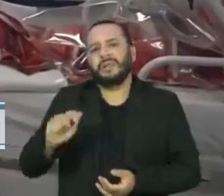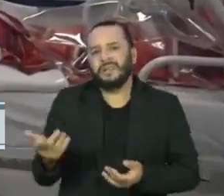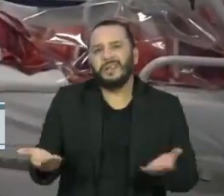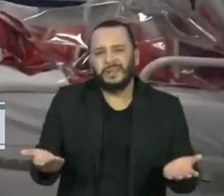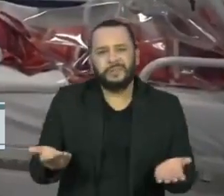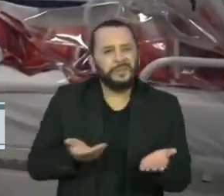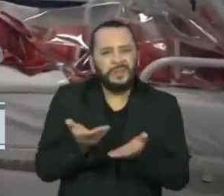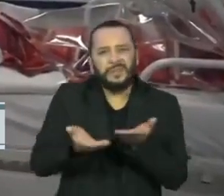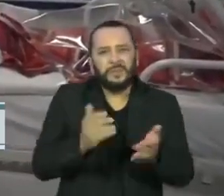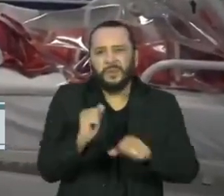contra covide dizer